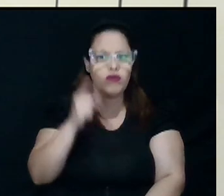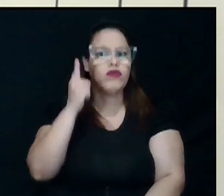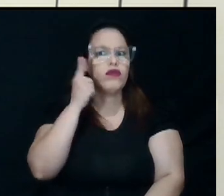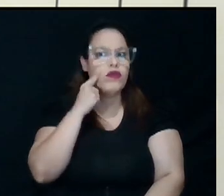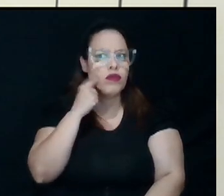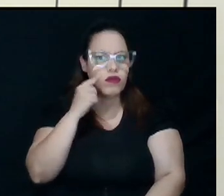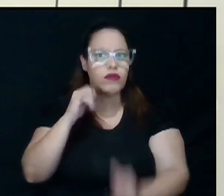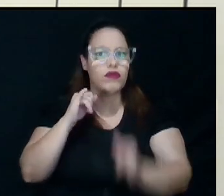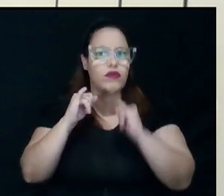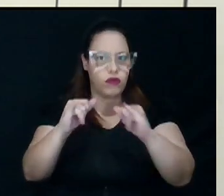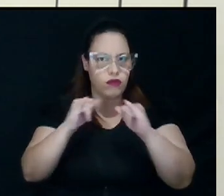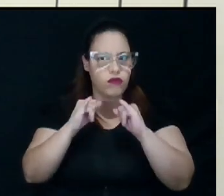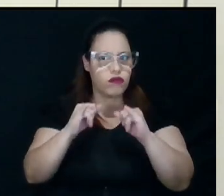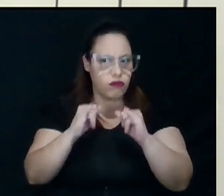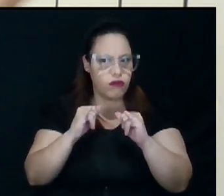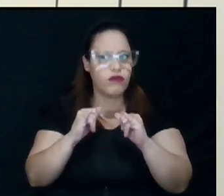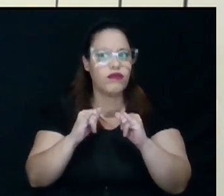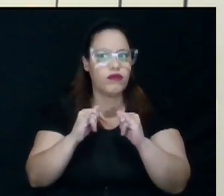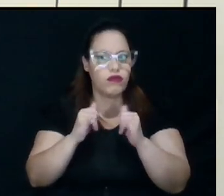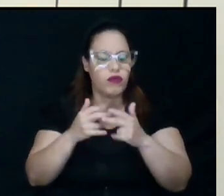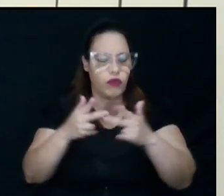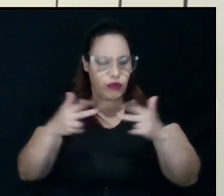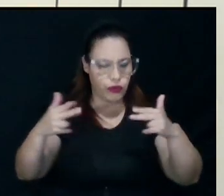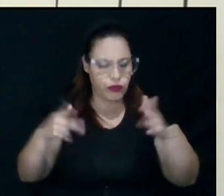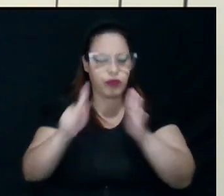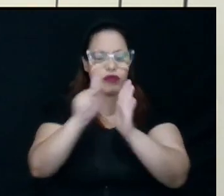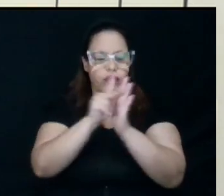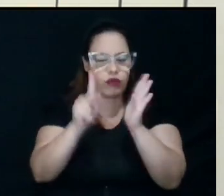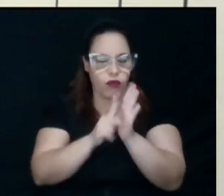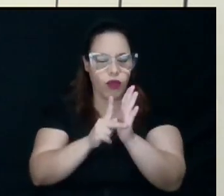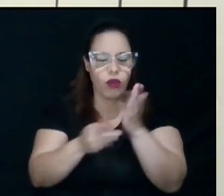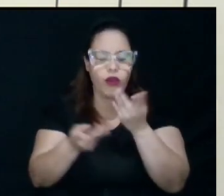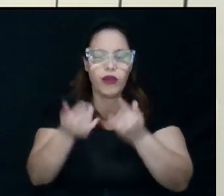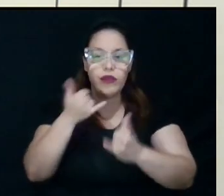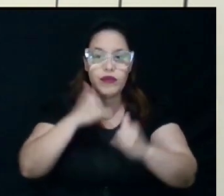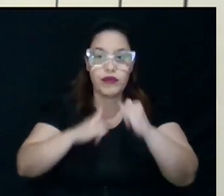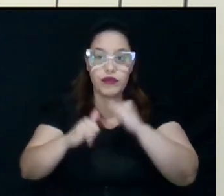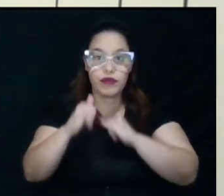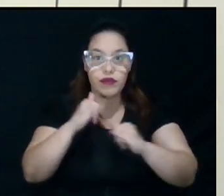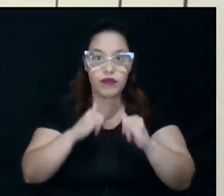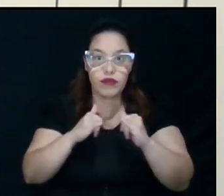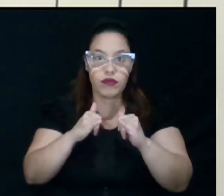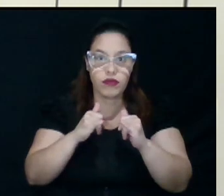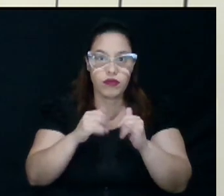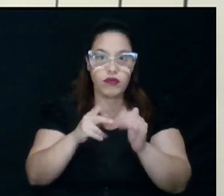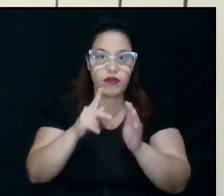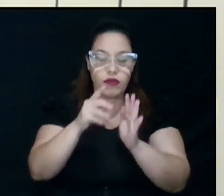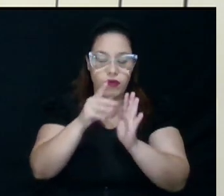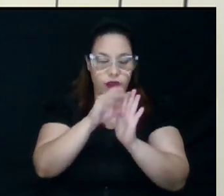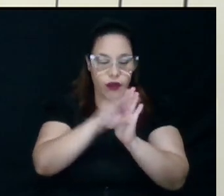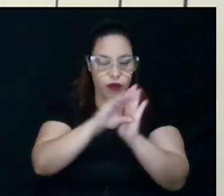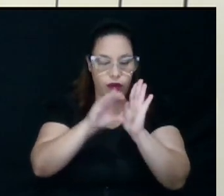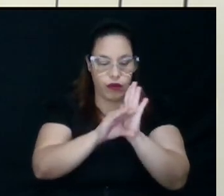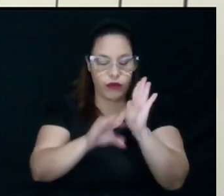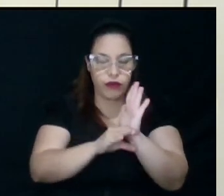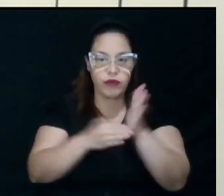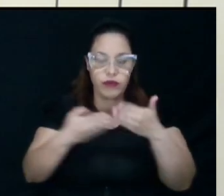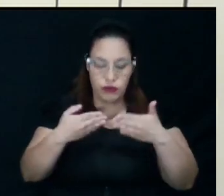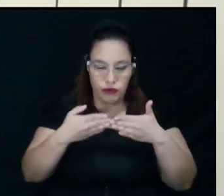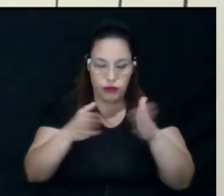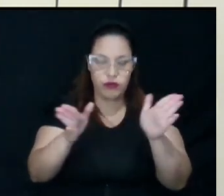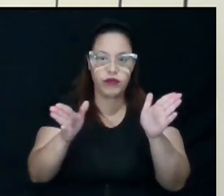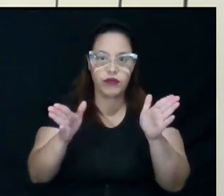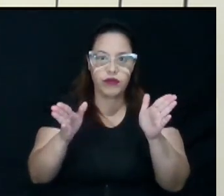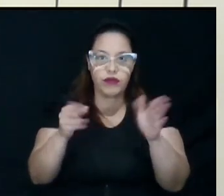conferir todos os projetos que serão discutidos e votados, a pauta completa é só entrar lá no site da Câmara, que é